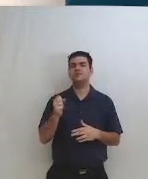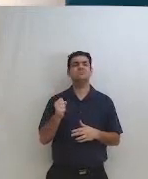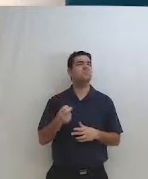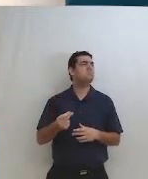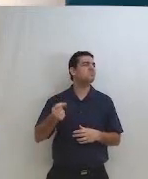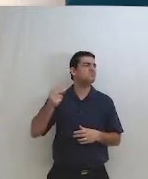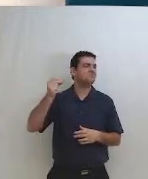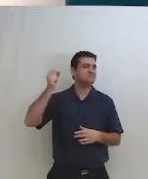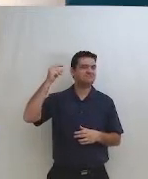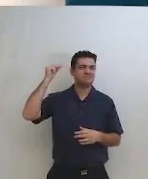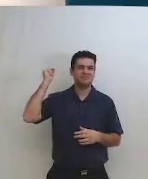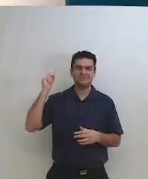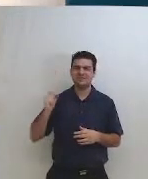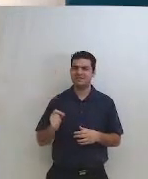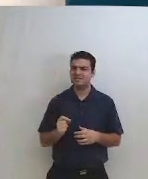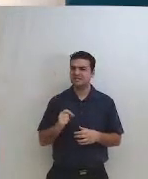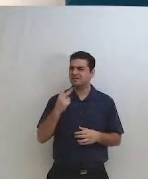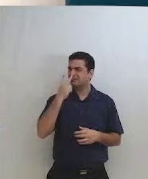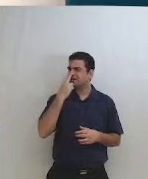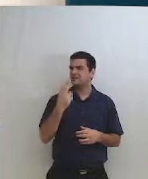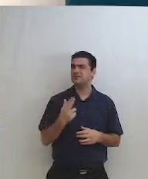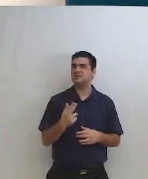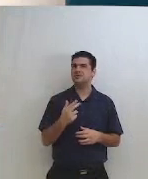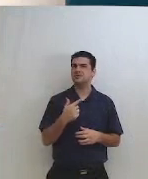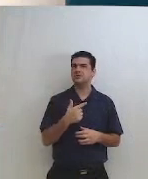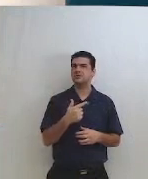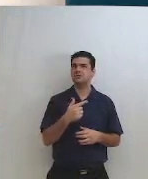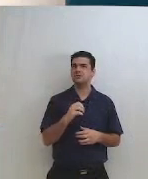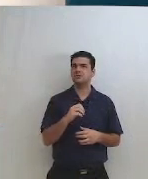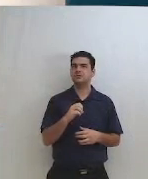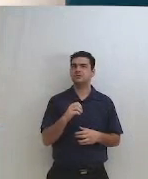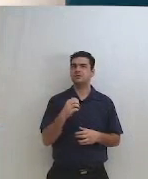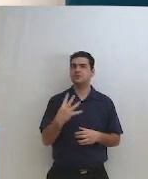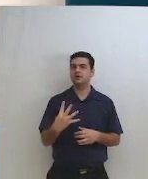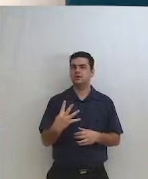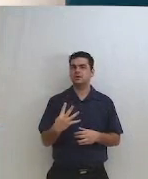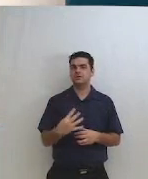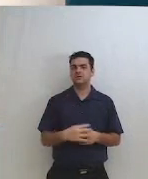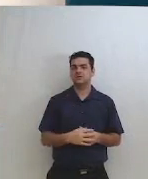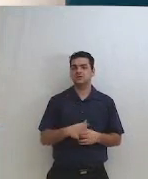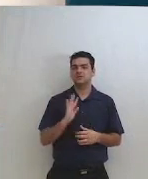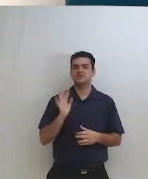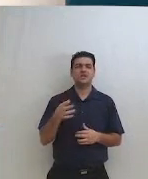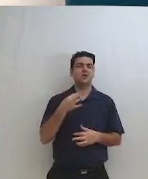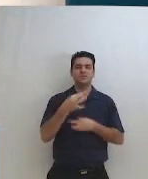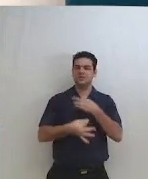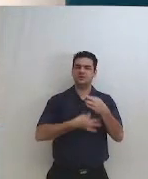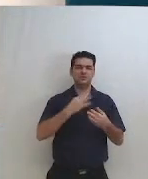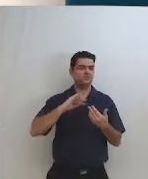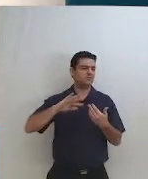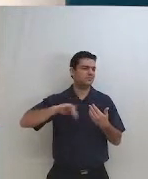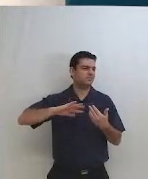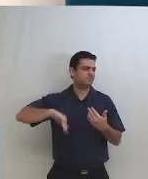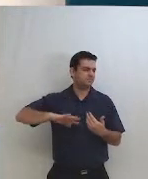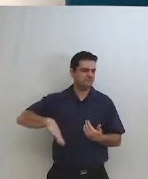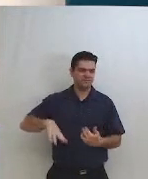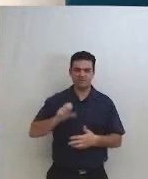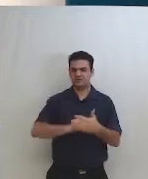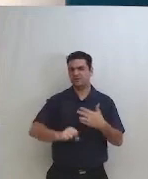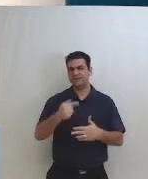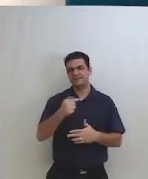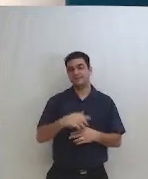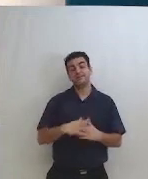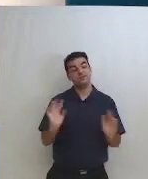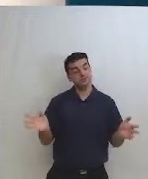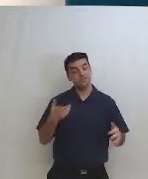ação penal aqui ele é de 2004. Foram rejeitadas vários dos argumentos com base na súmula 7. E como Vossa Excelência mesmo disse,